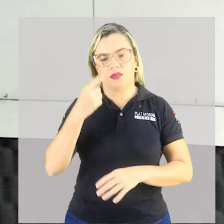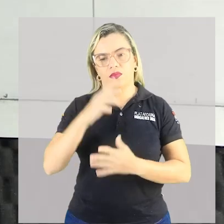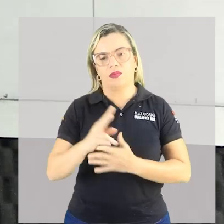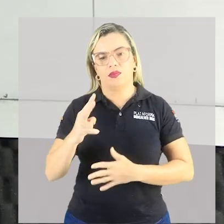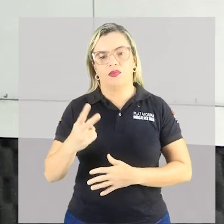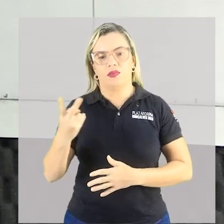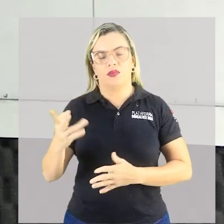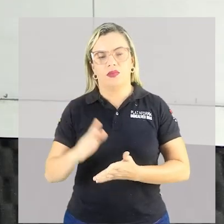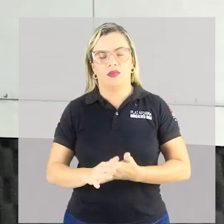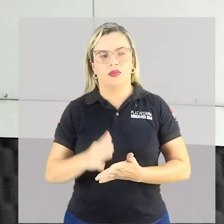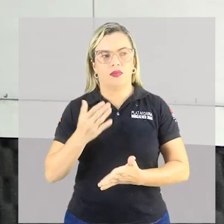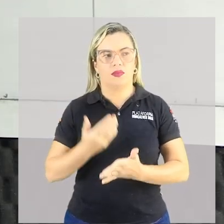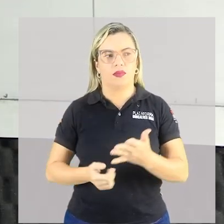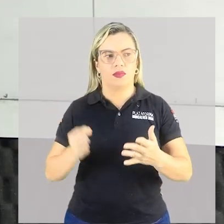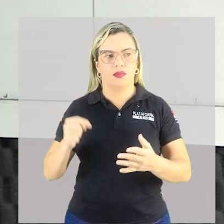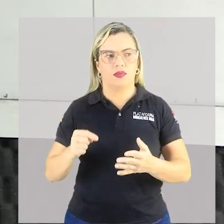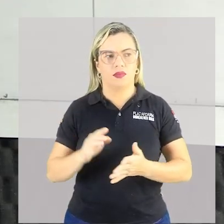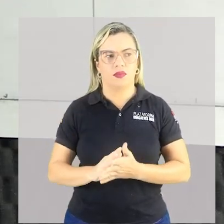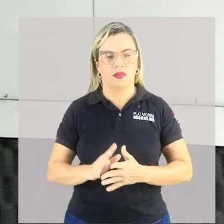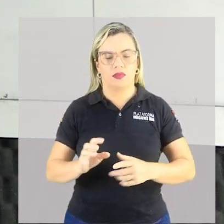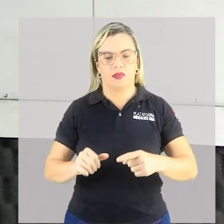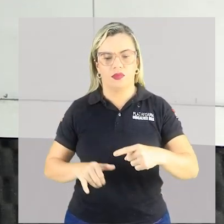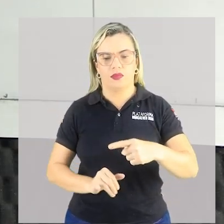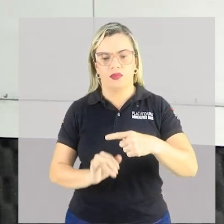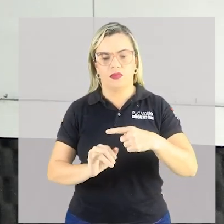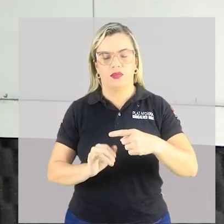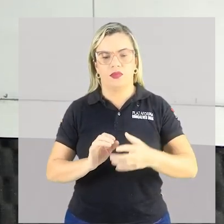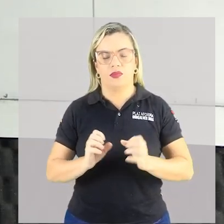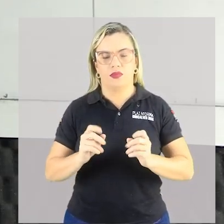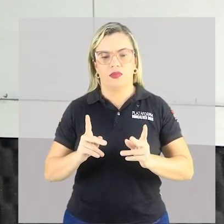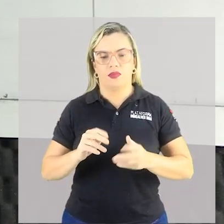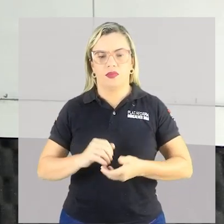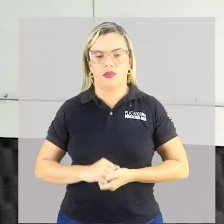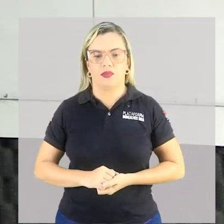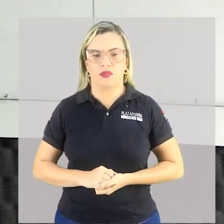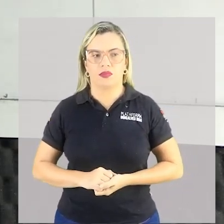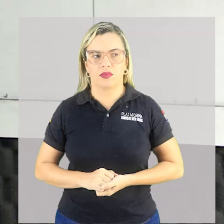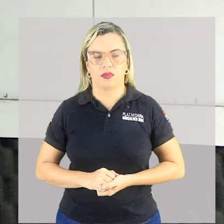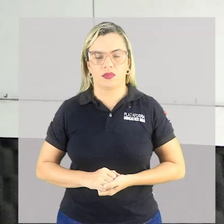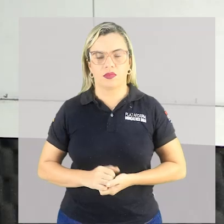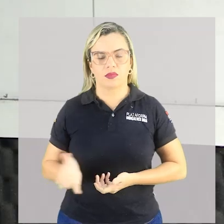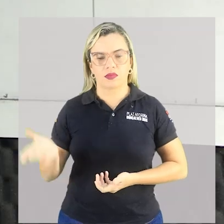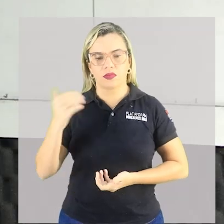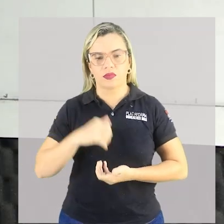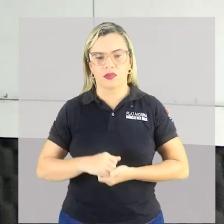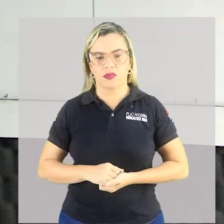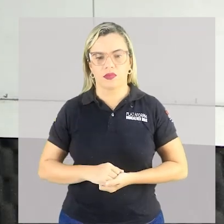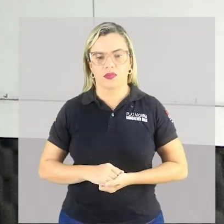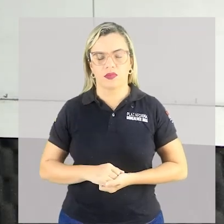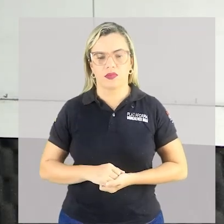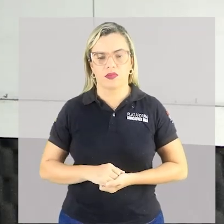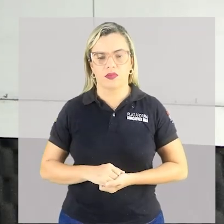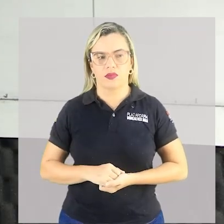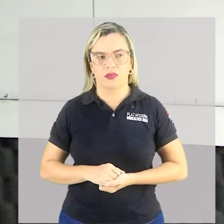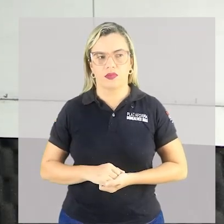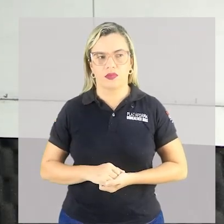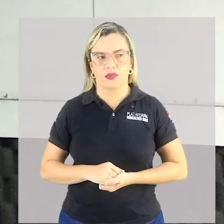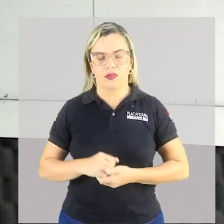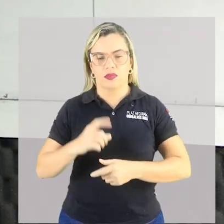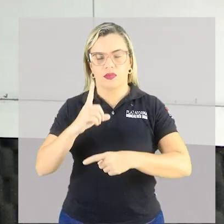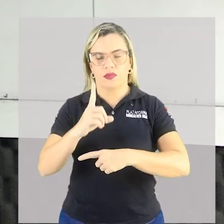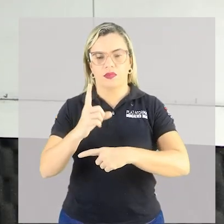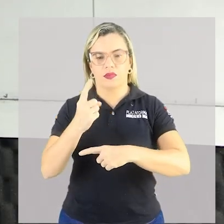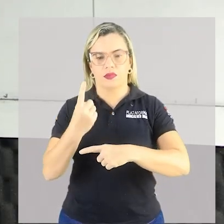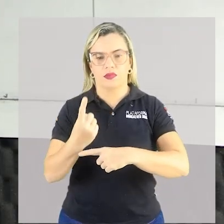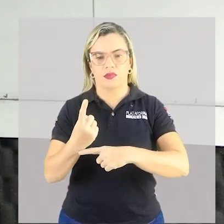tempo do motorista 2 equivale a quem? A Y, ok? Vamos lá. D1